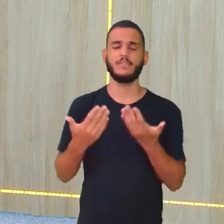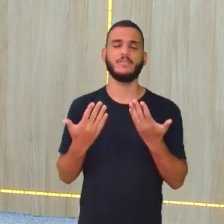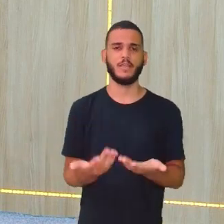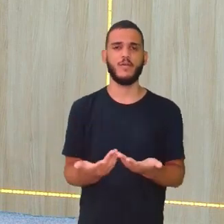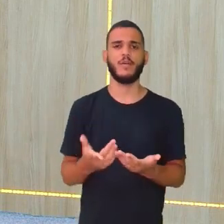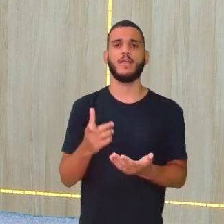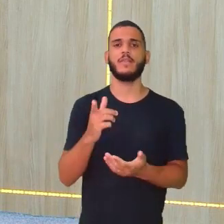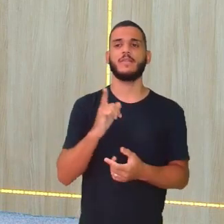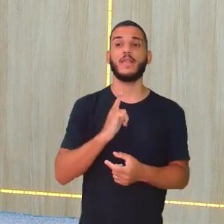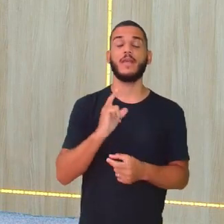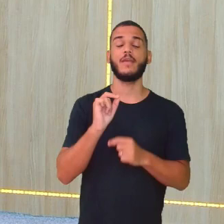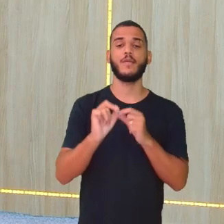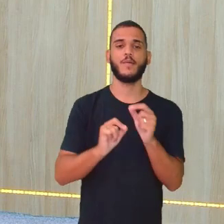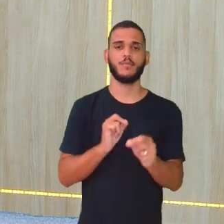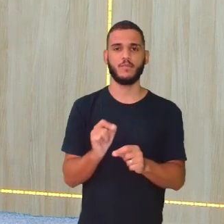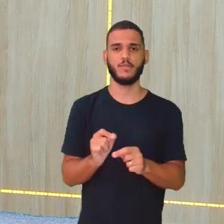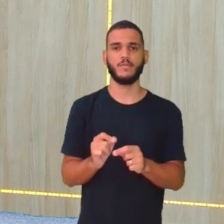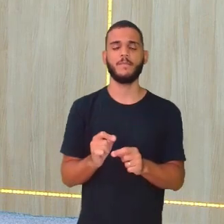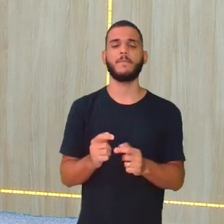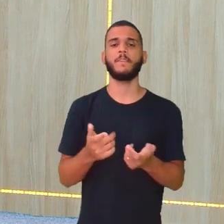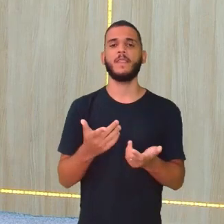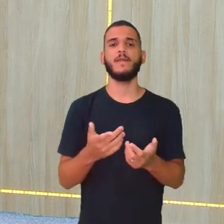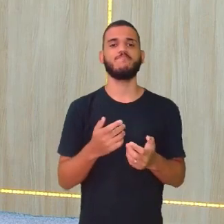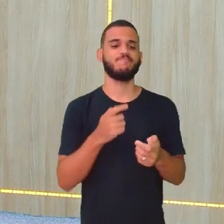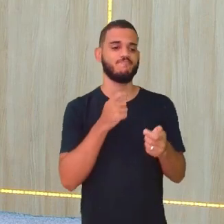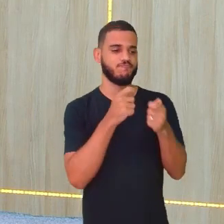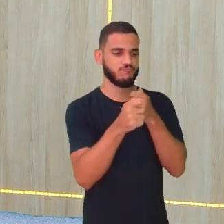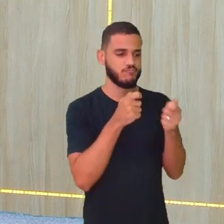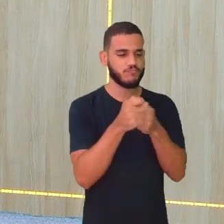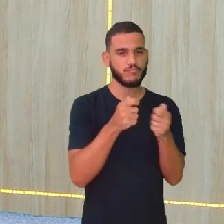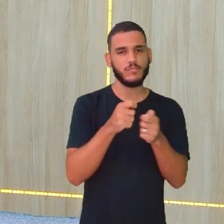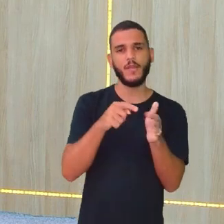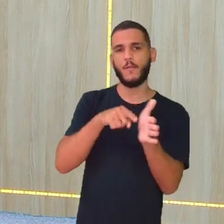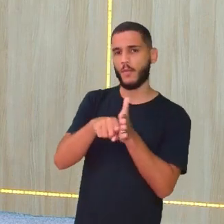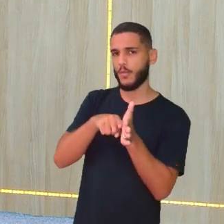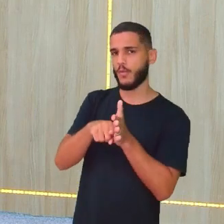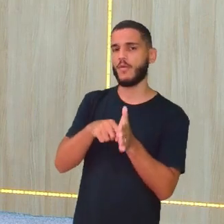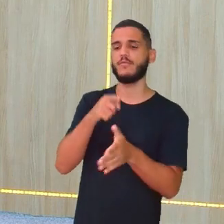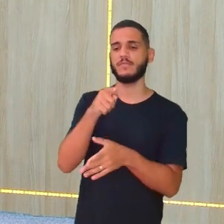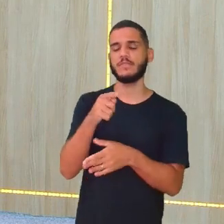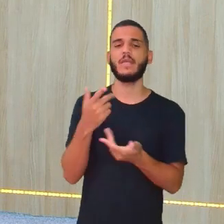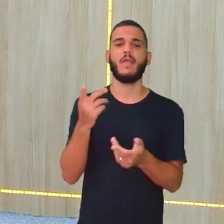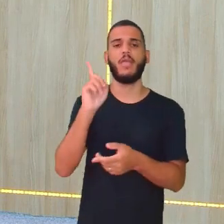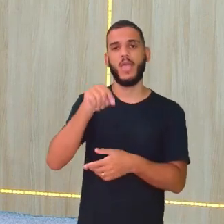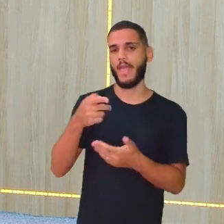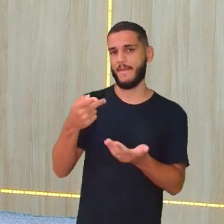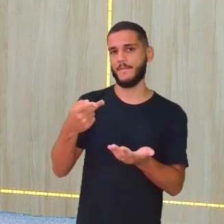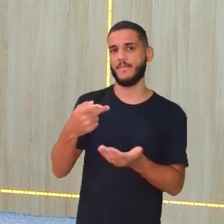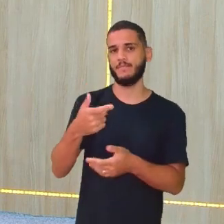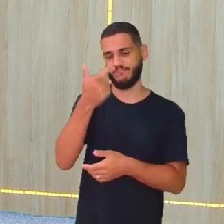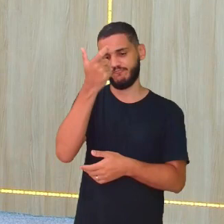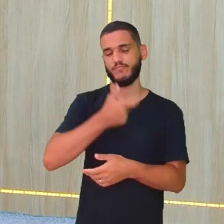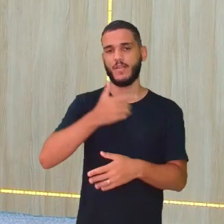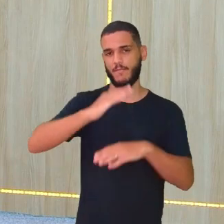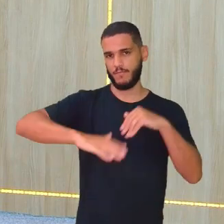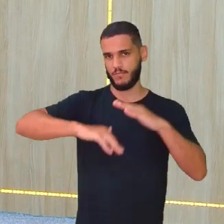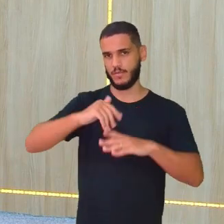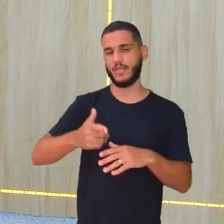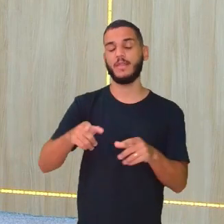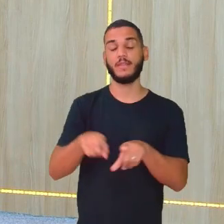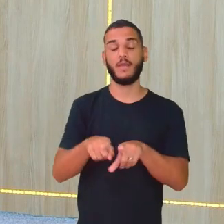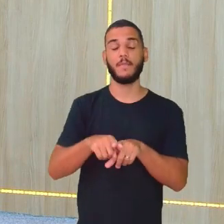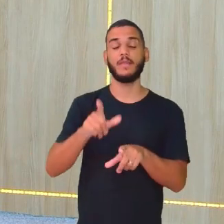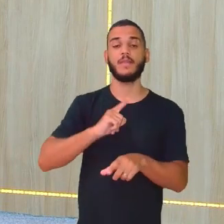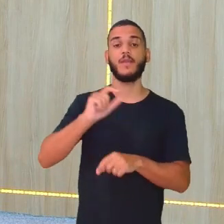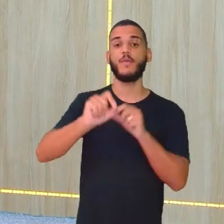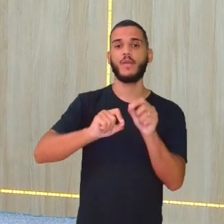o factual do jornalismo, que é quem você é primeiramente, né? Jornalista, mas tem um apelo literário muito